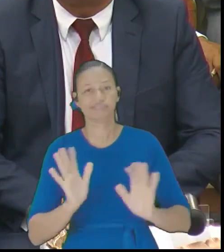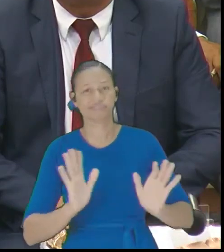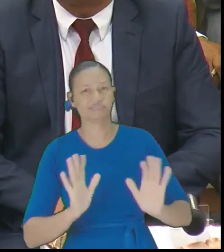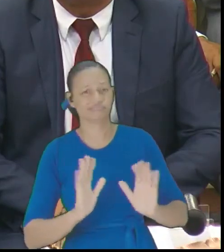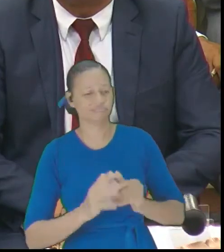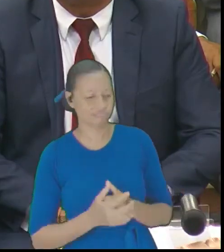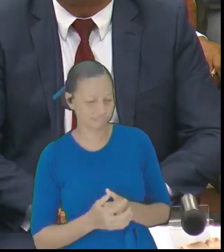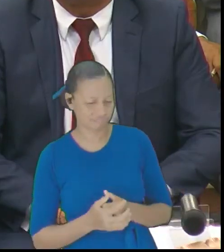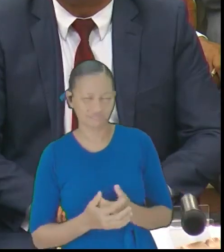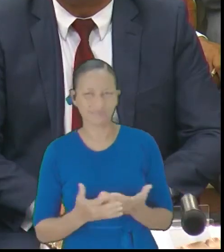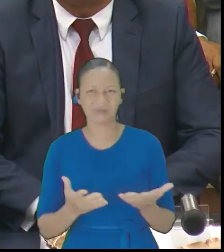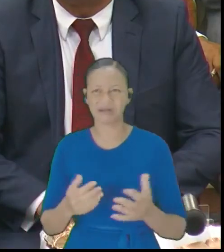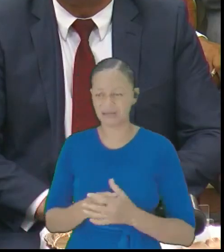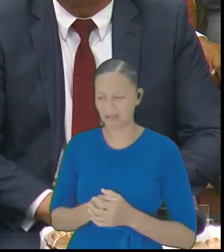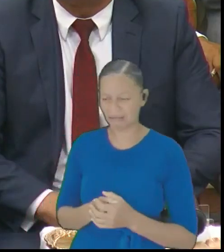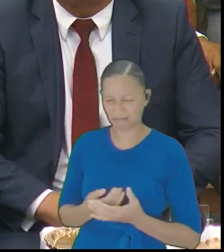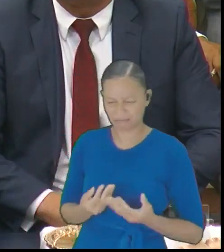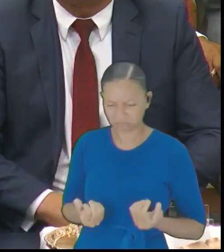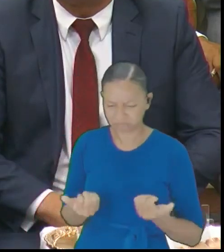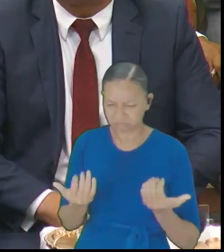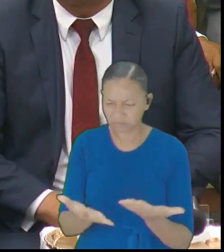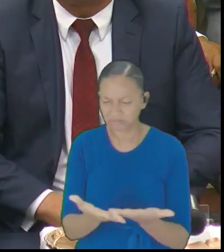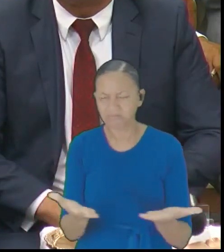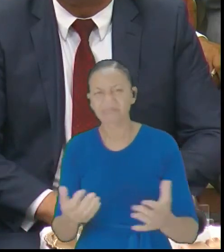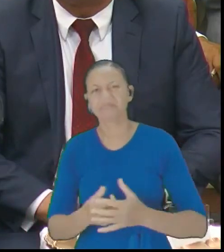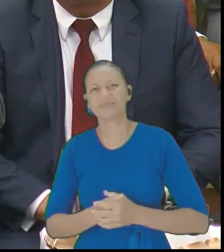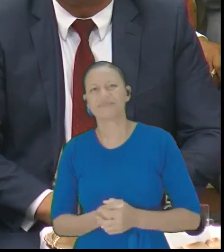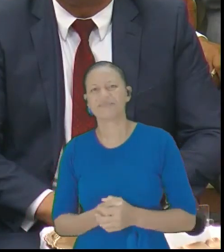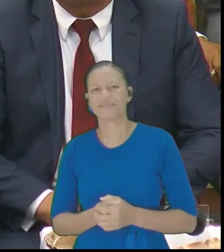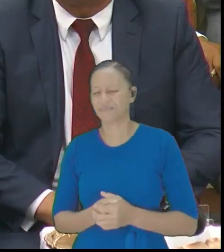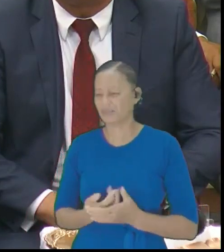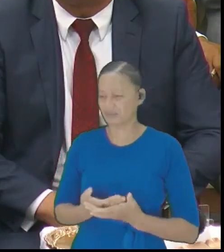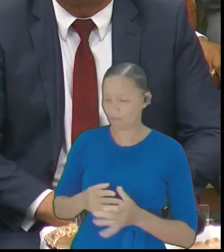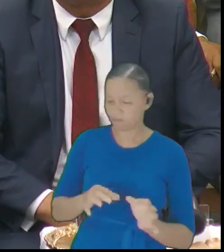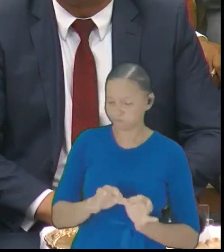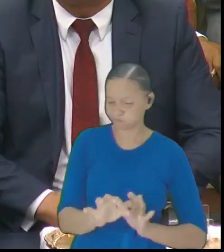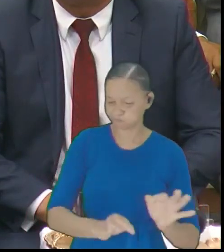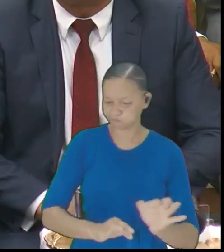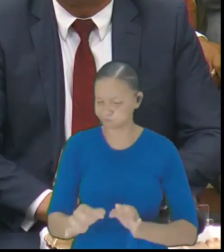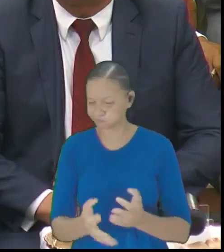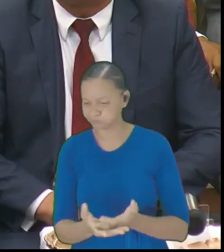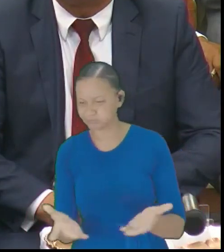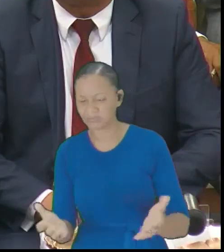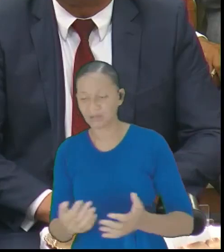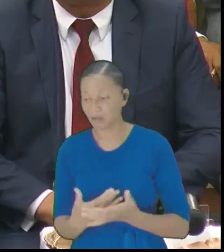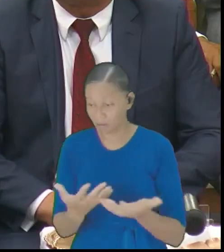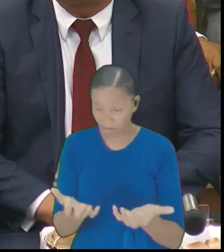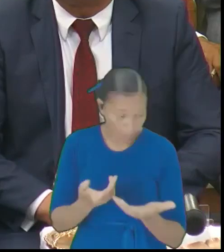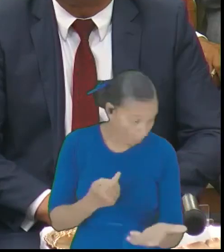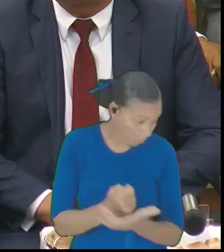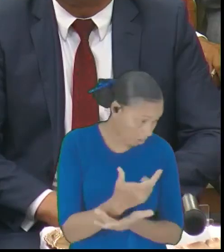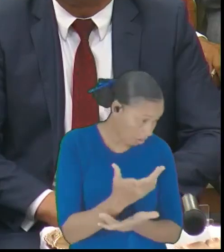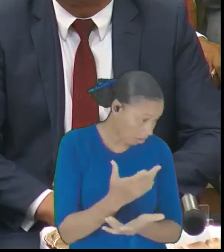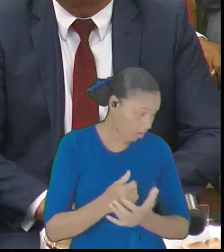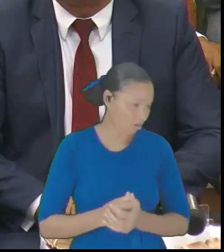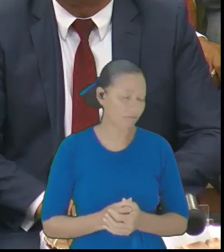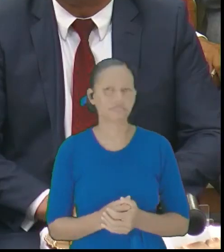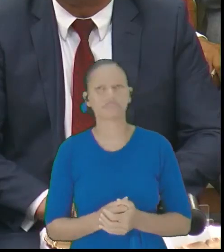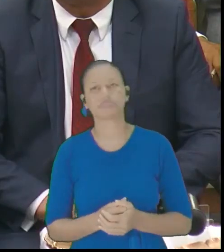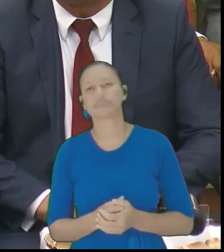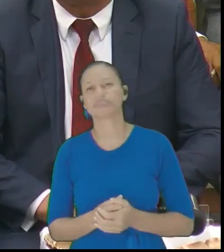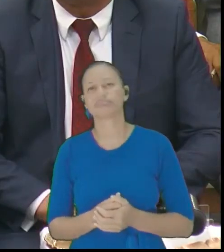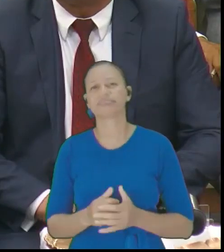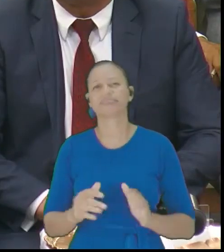custou. Busquei lenha, botei no fogo, fiz essa lentilha. Se quiser comprar, olha a expressão